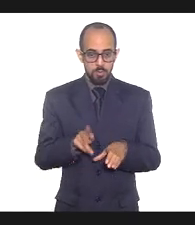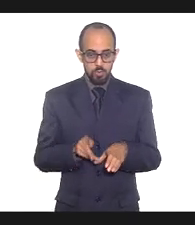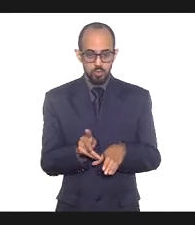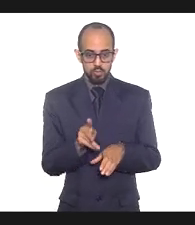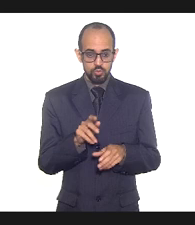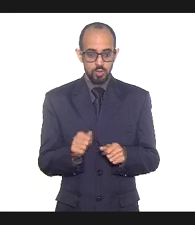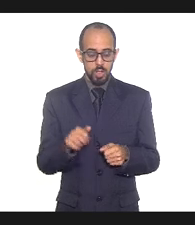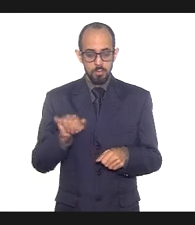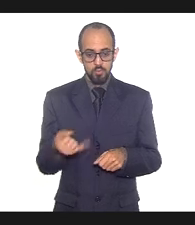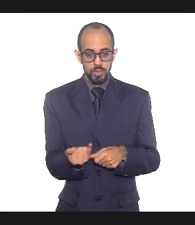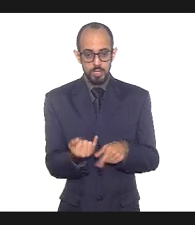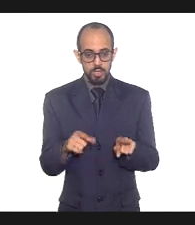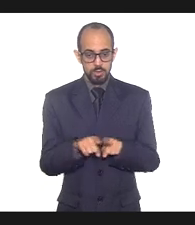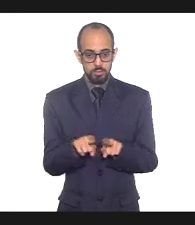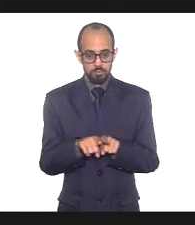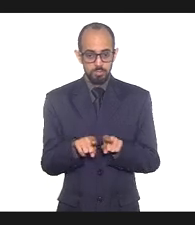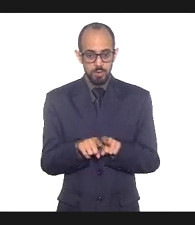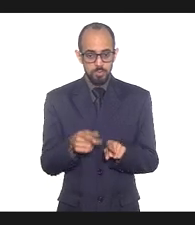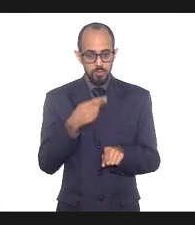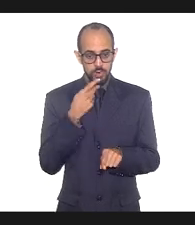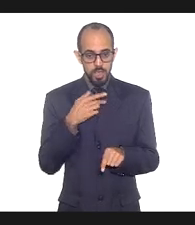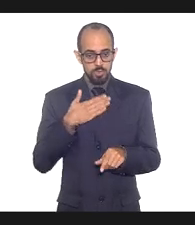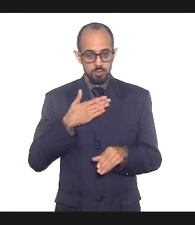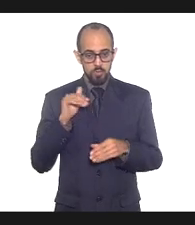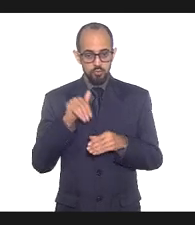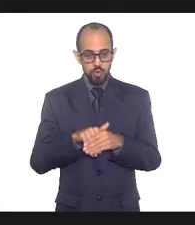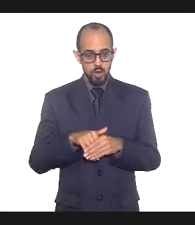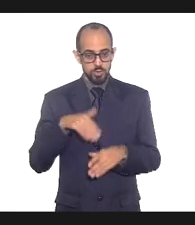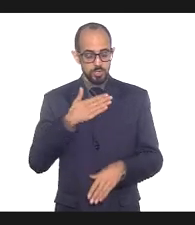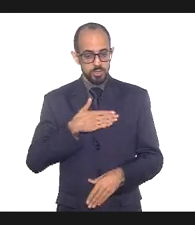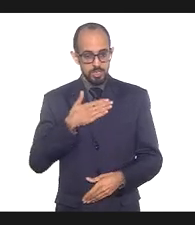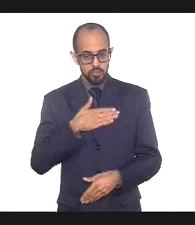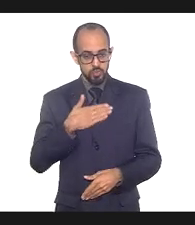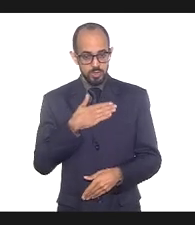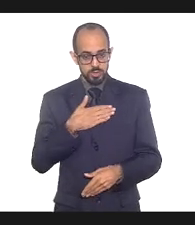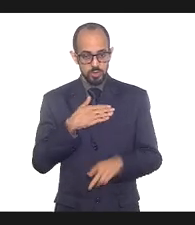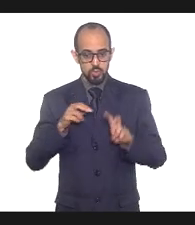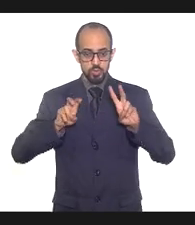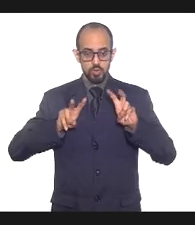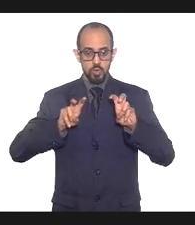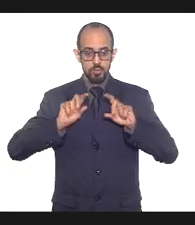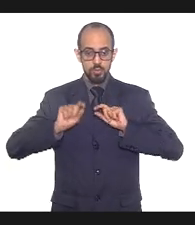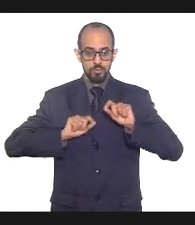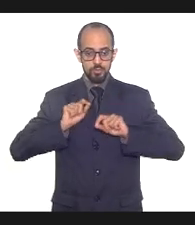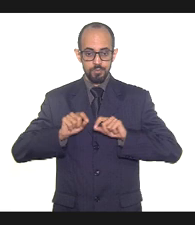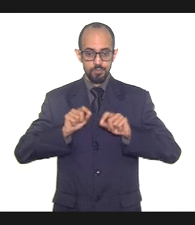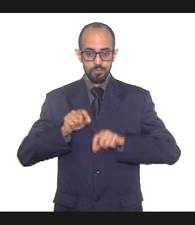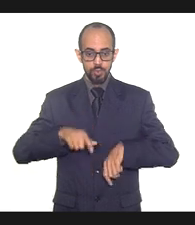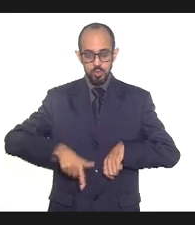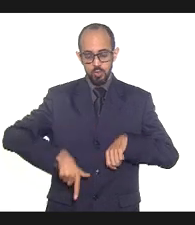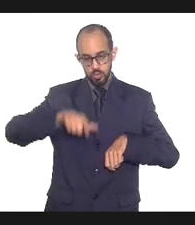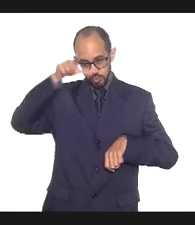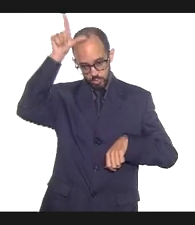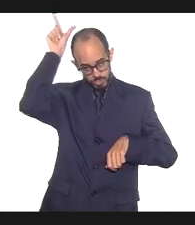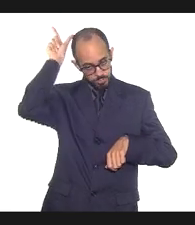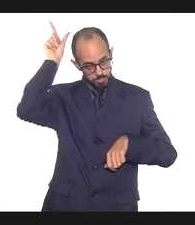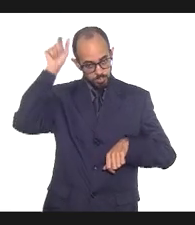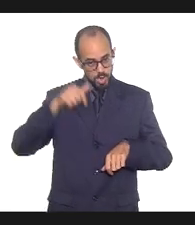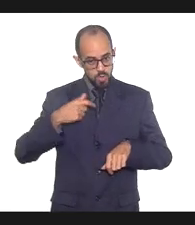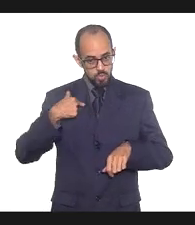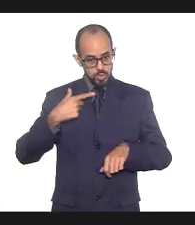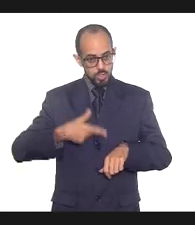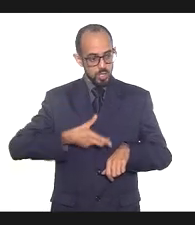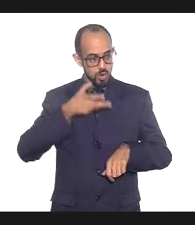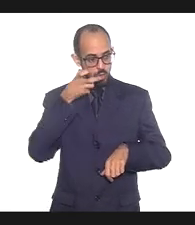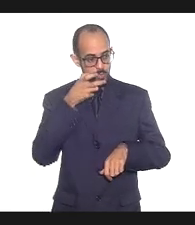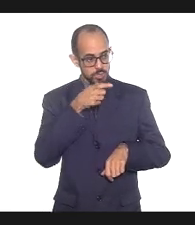aproveitar para dizer do meu voto da minha satisfação com relação São Paulo de Paula ontem eu disputei